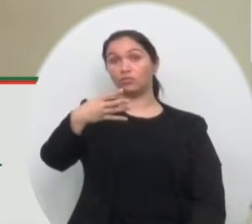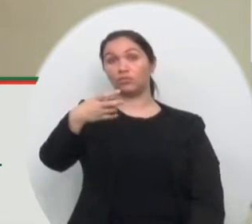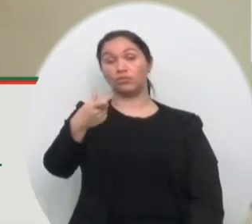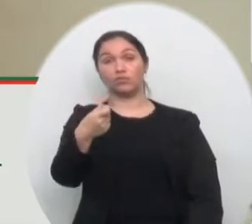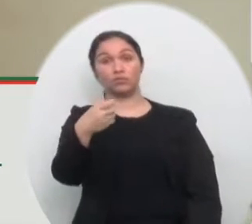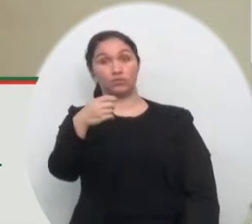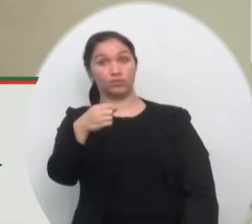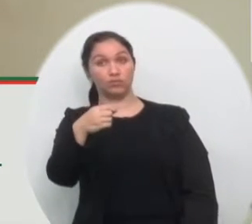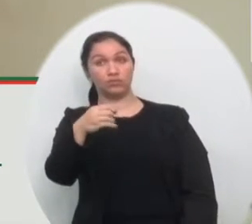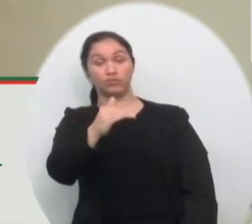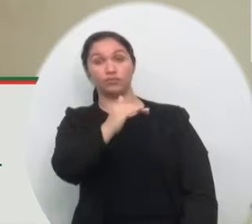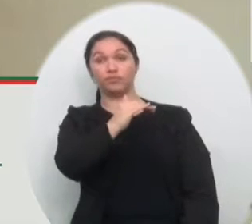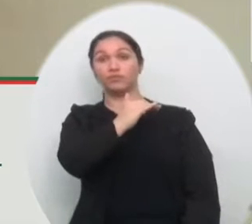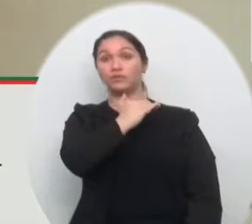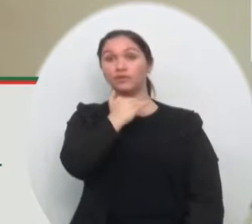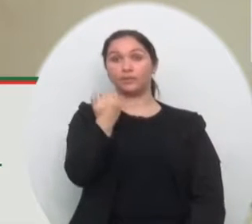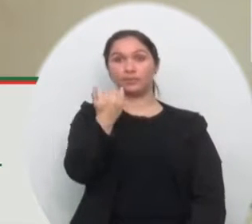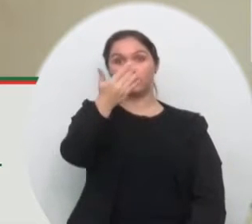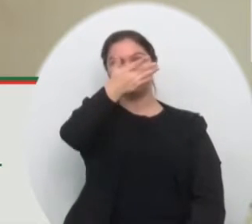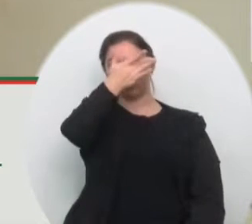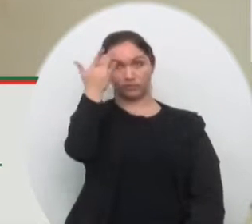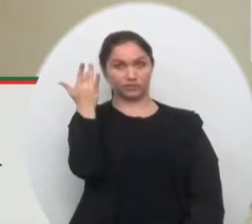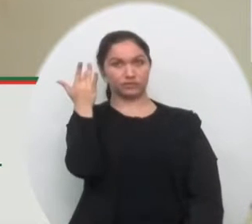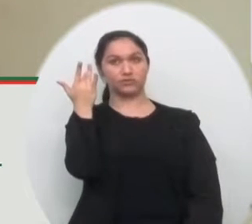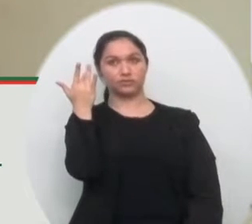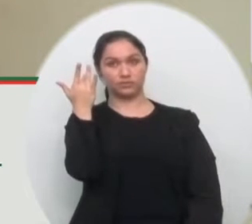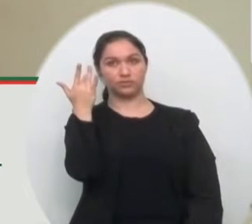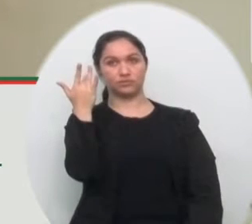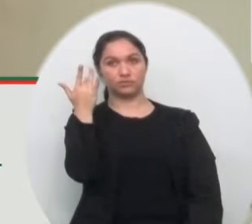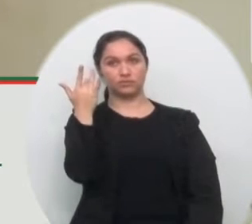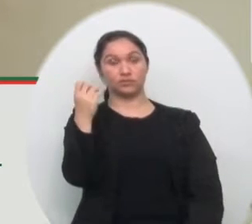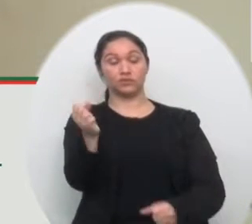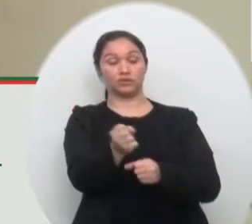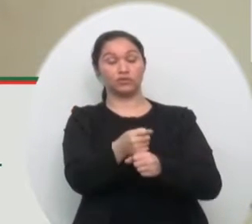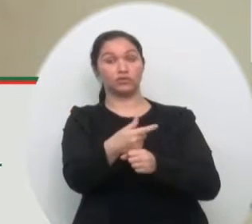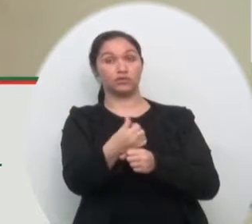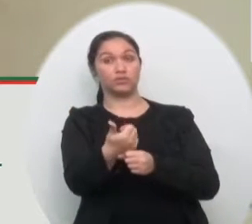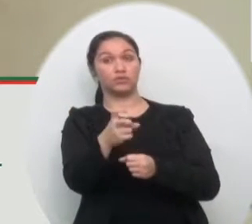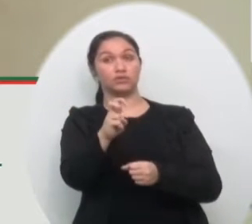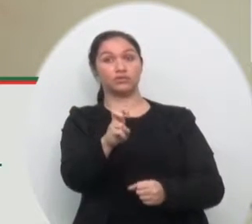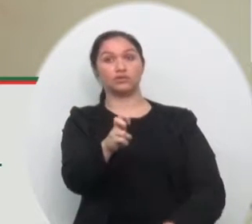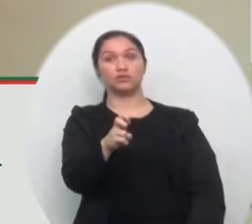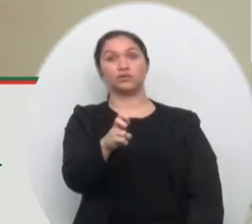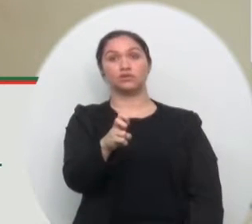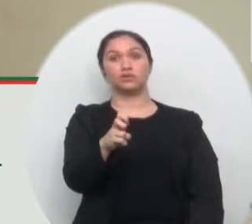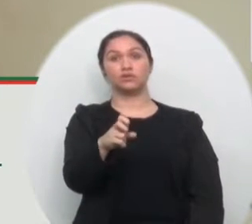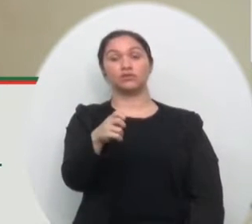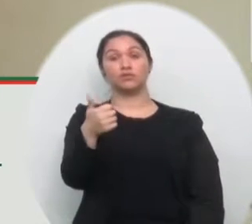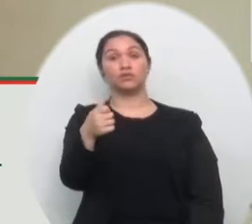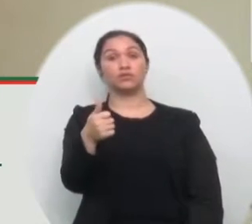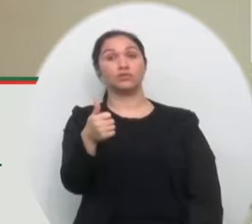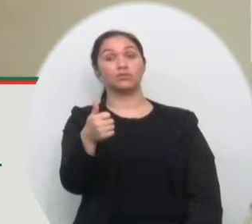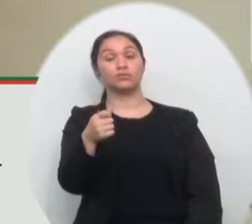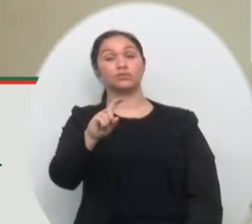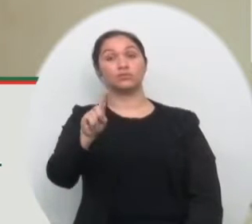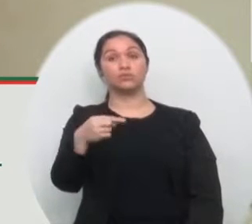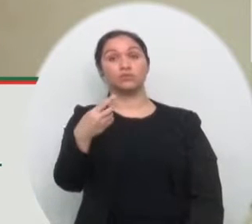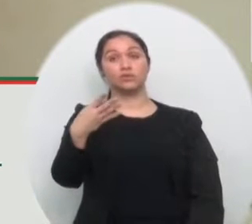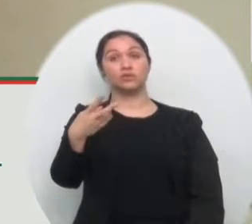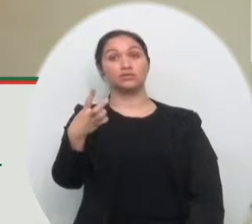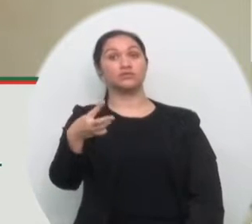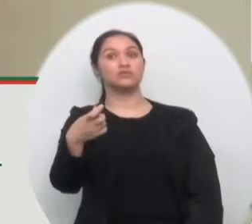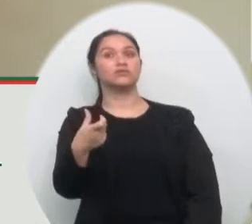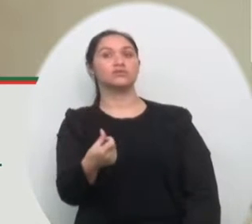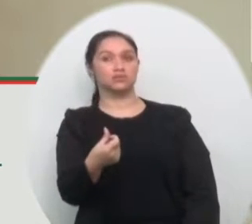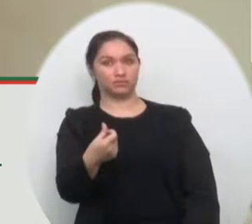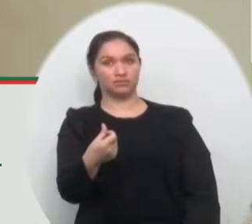5,3 a cada 100 mil habitantes. Em 2015 foram 11.736, 5,7 a cada 100 mil habitantes. Isso